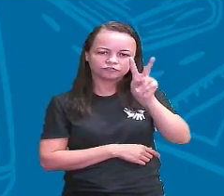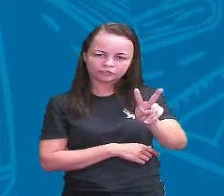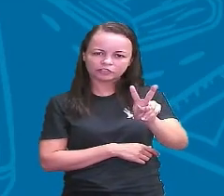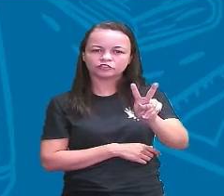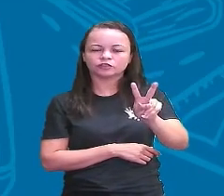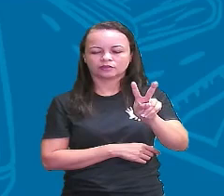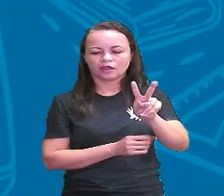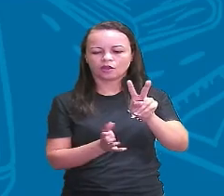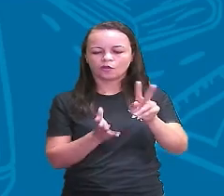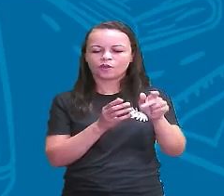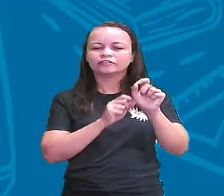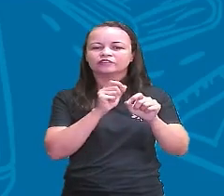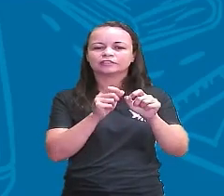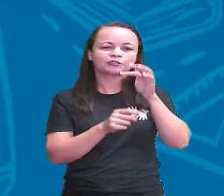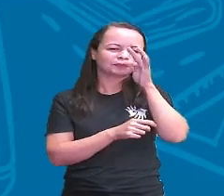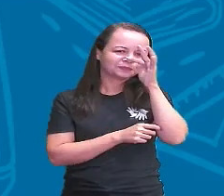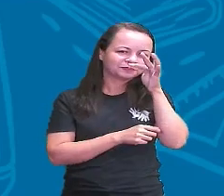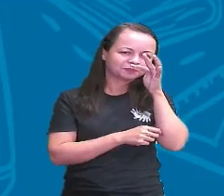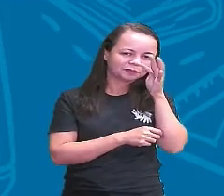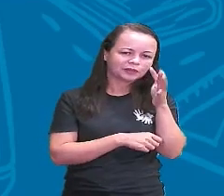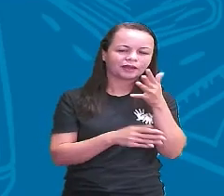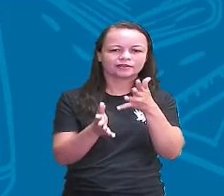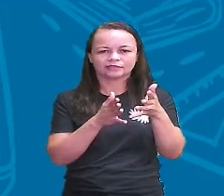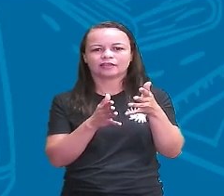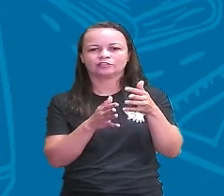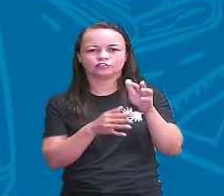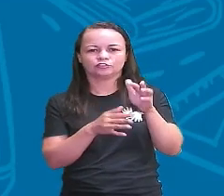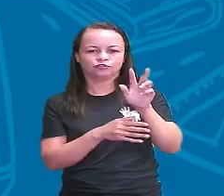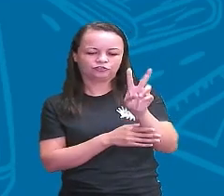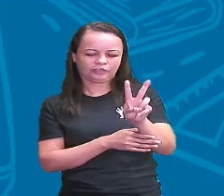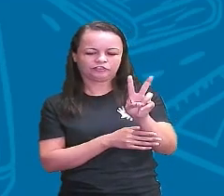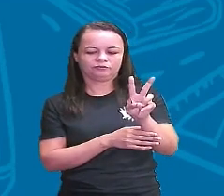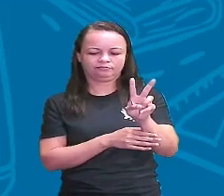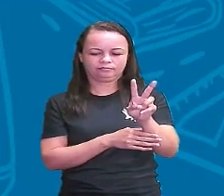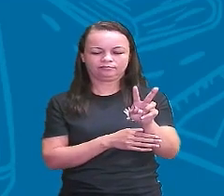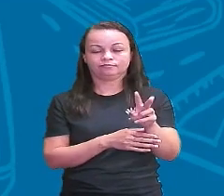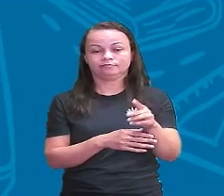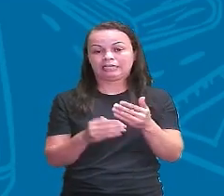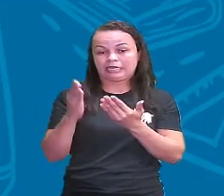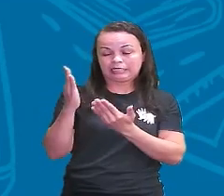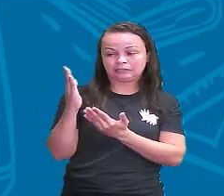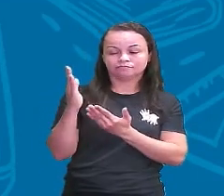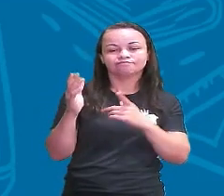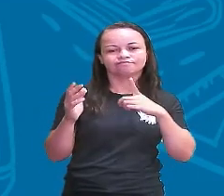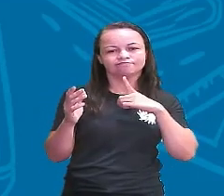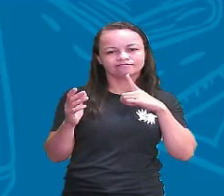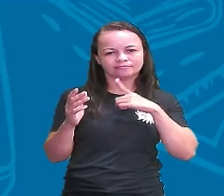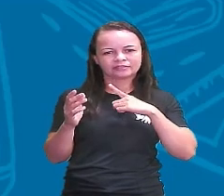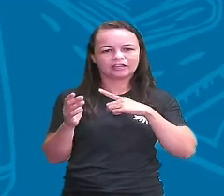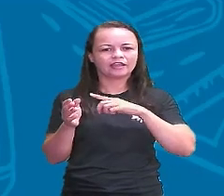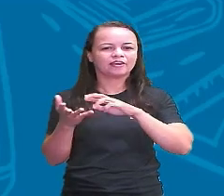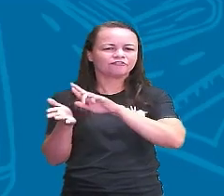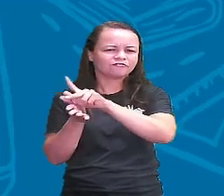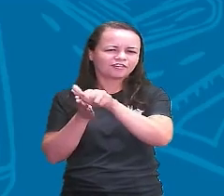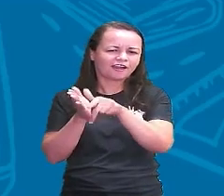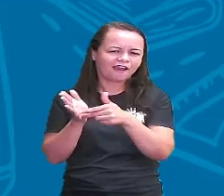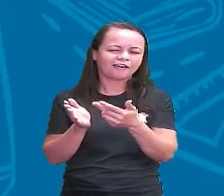eles advêm das plantas, tá certo? Dos vegetais. E aí a gente tem todas as frutas, né?